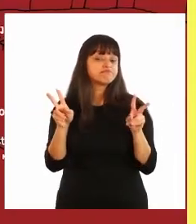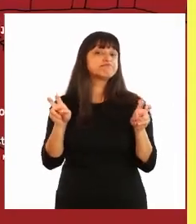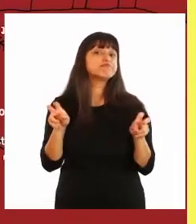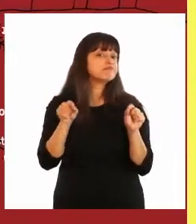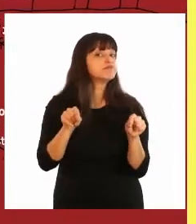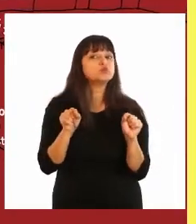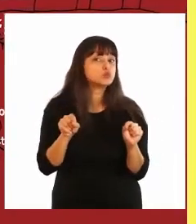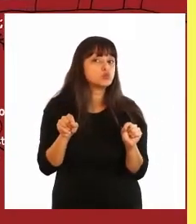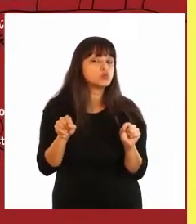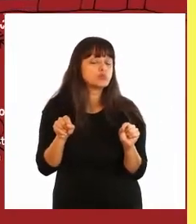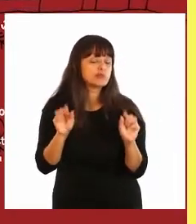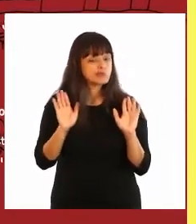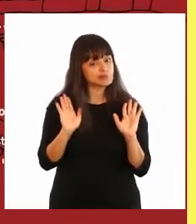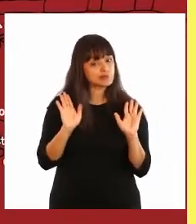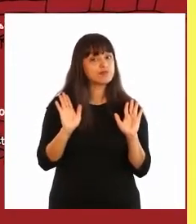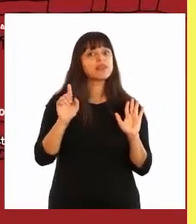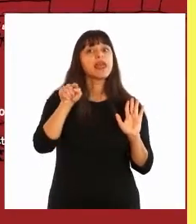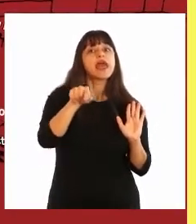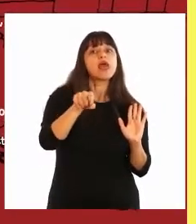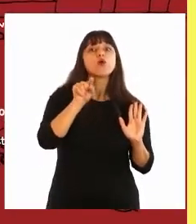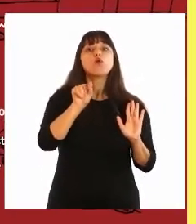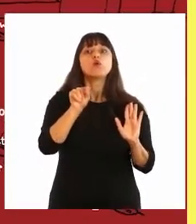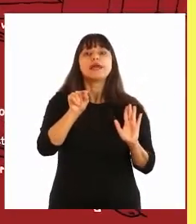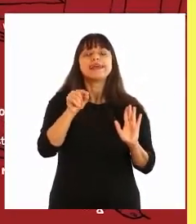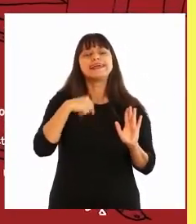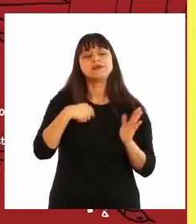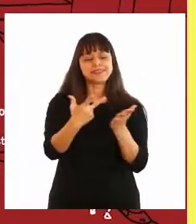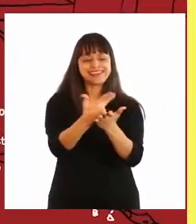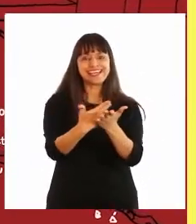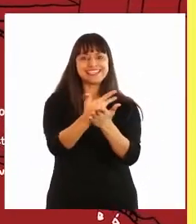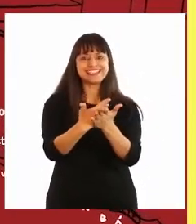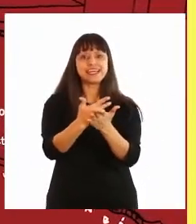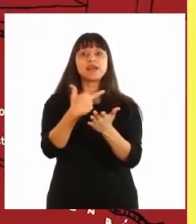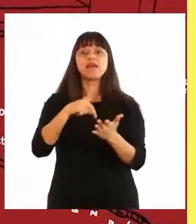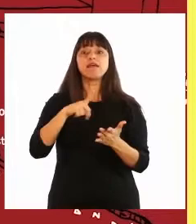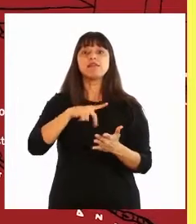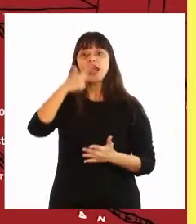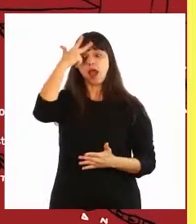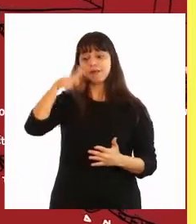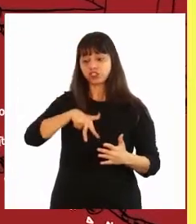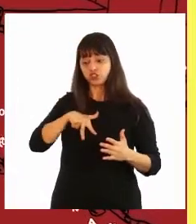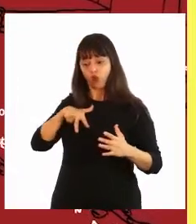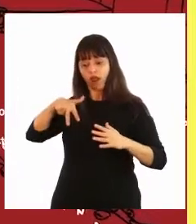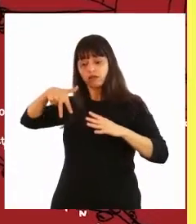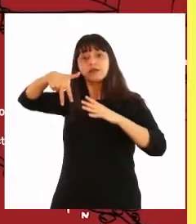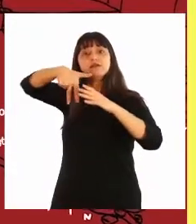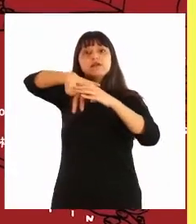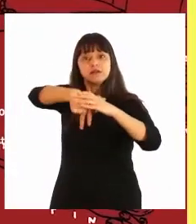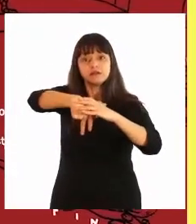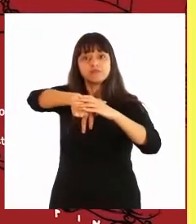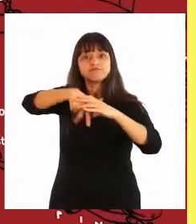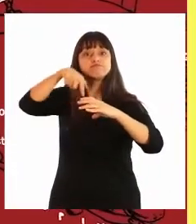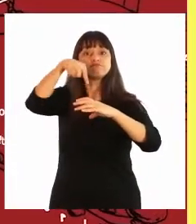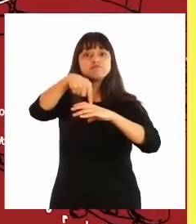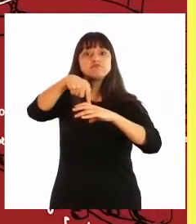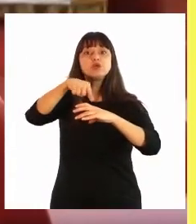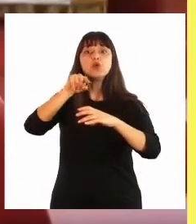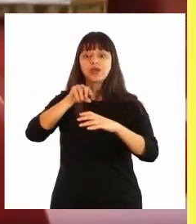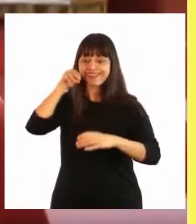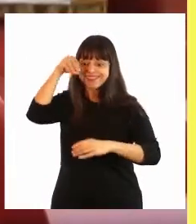e aí no desenho eu coloco essa pessoa dentro da pedra, porque é isso, trazer essa visão de que o